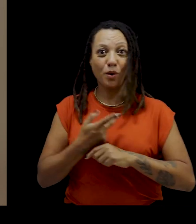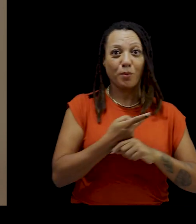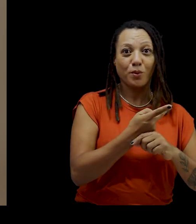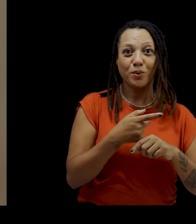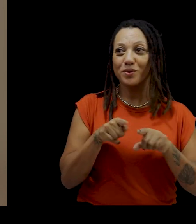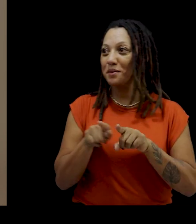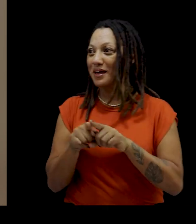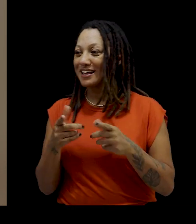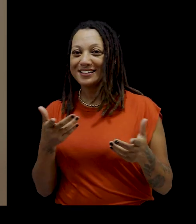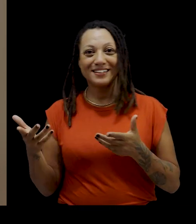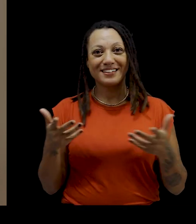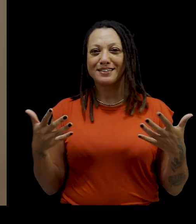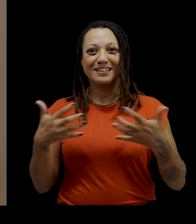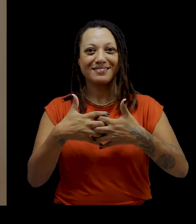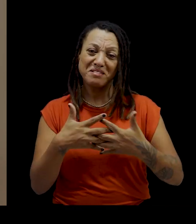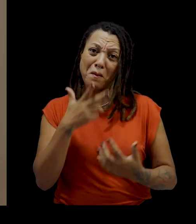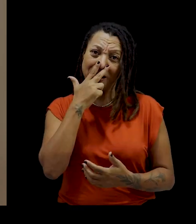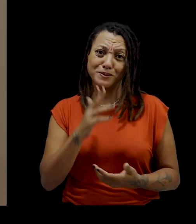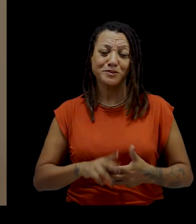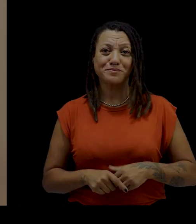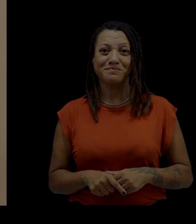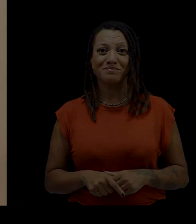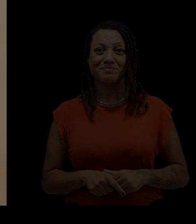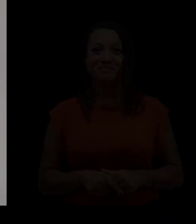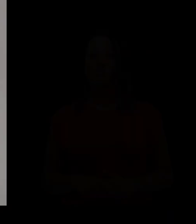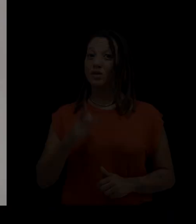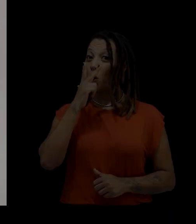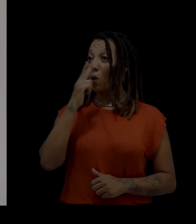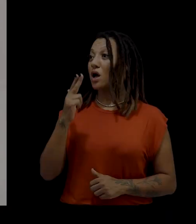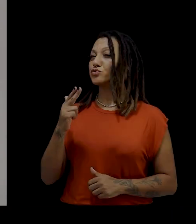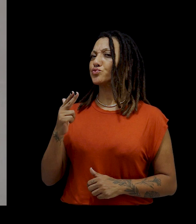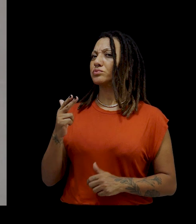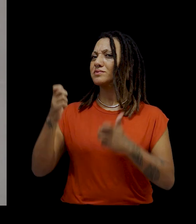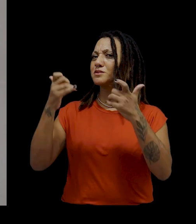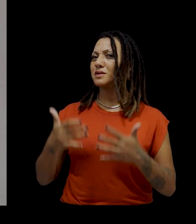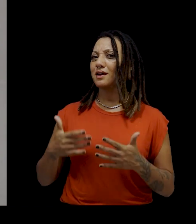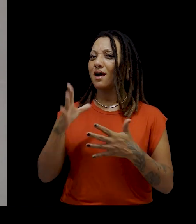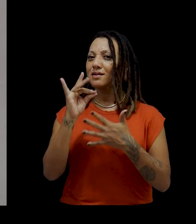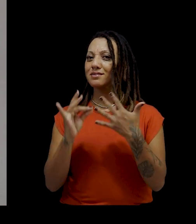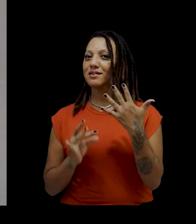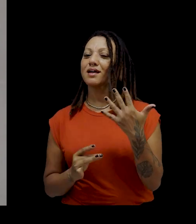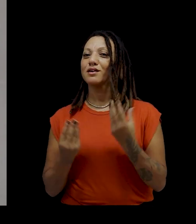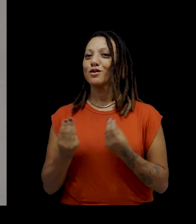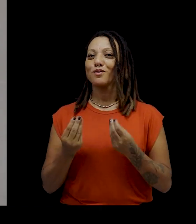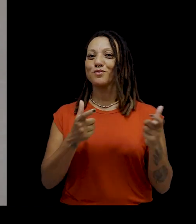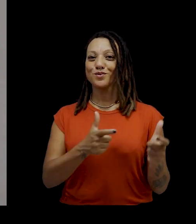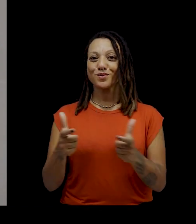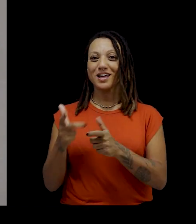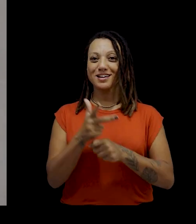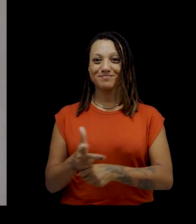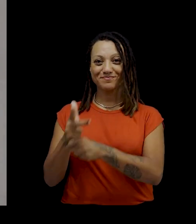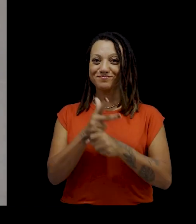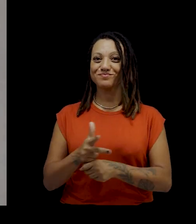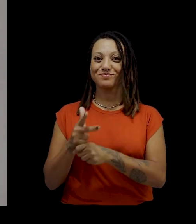procurando. Assim, de algum jeito, isso eu acho. Acho que nesse sentido vale comentar mais detidamente as locações